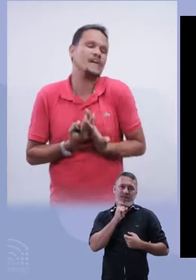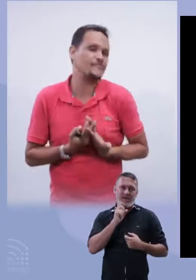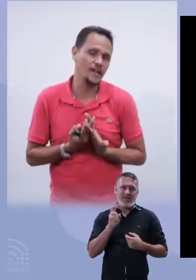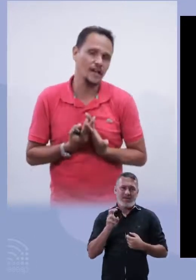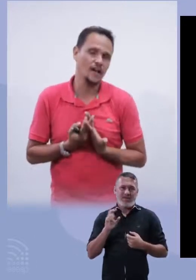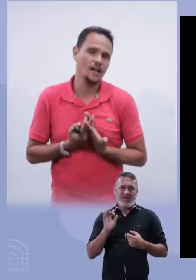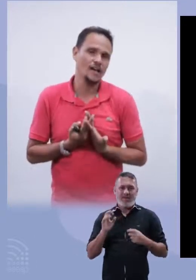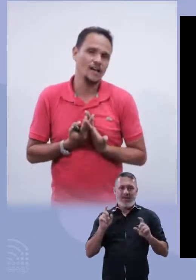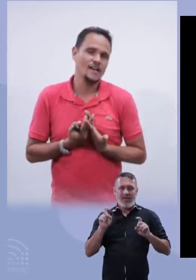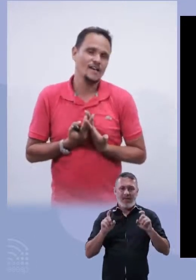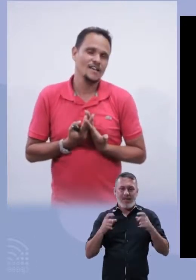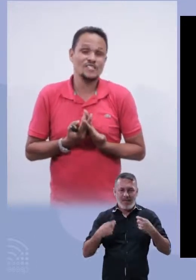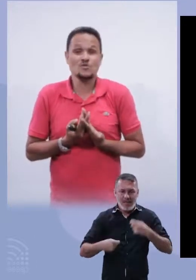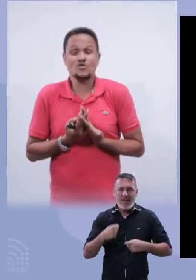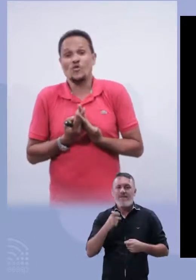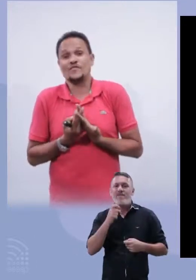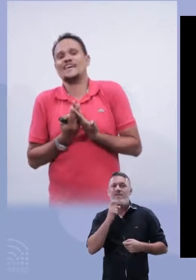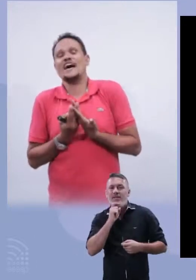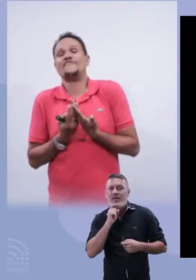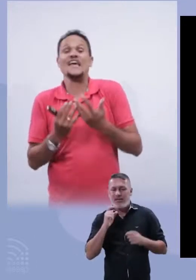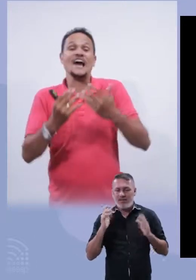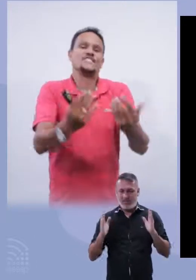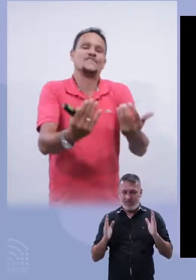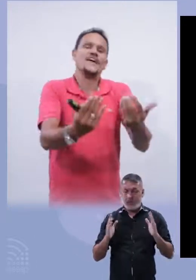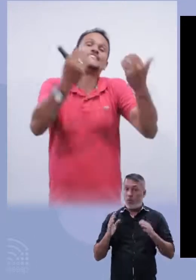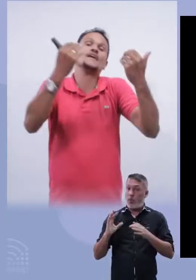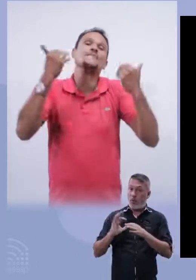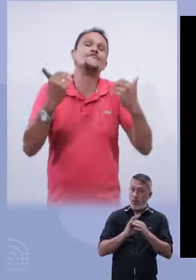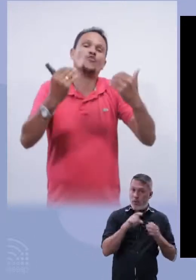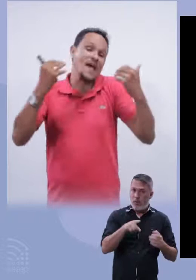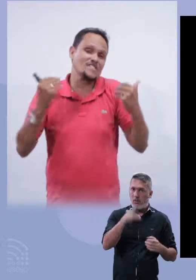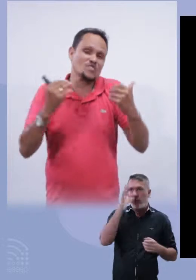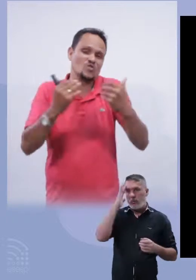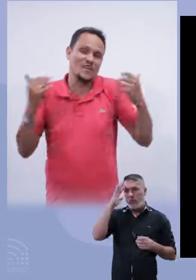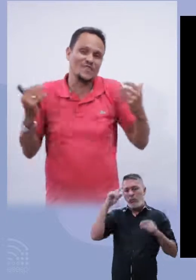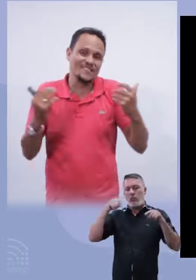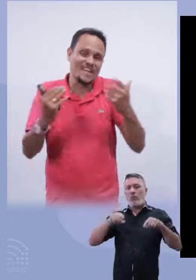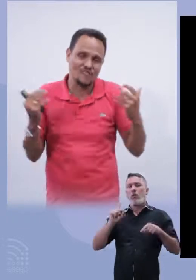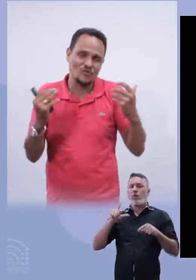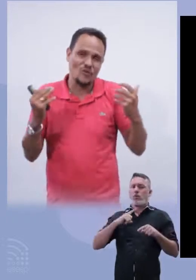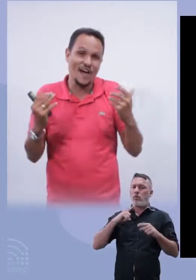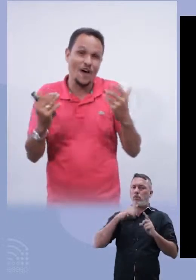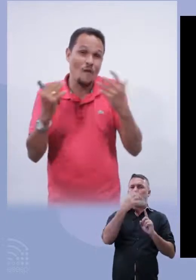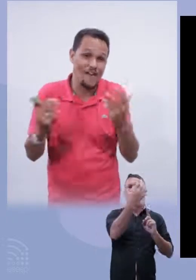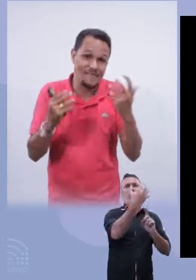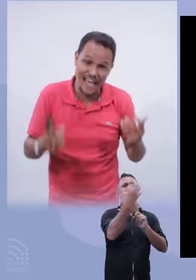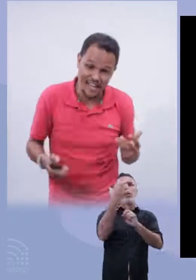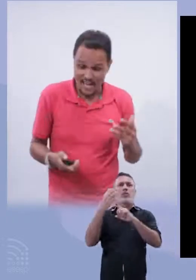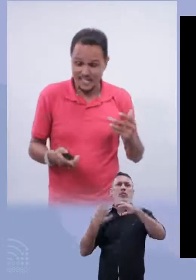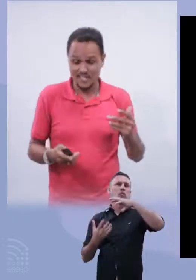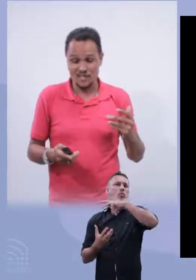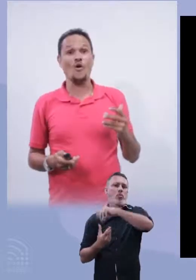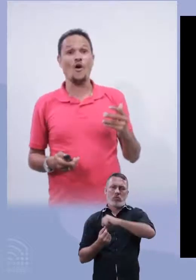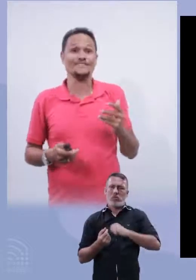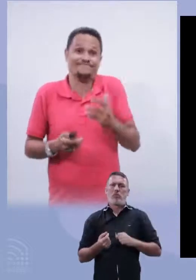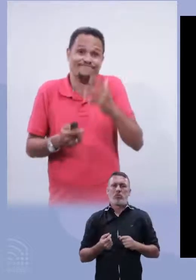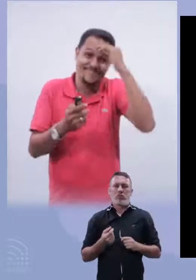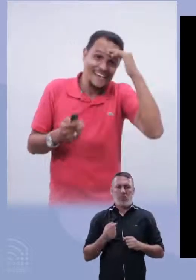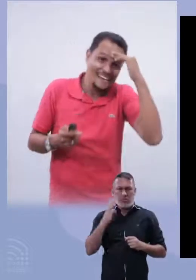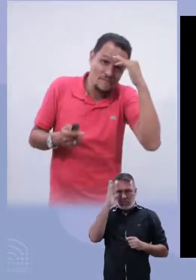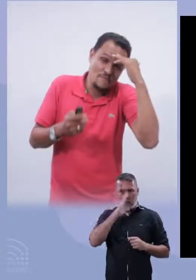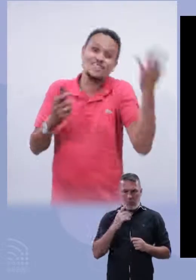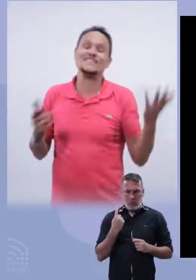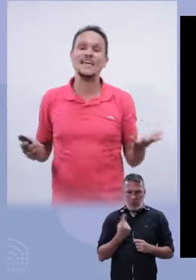contexto de Guerra Fria. Se nós estamos em contexto de Guerra Fria, você vai receber influência de tudo enquanto é canto. É óbvio, é evidente. Você não